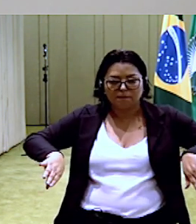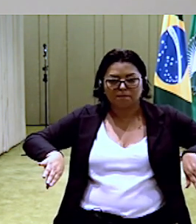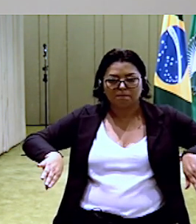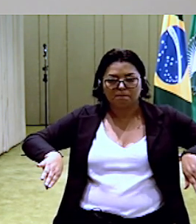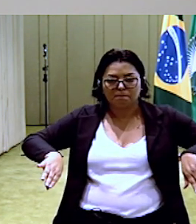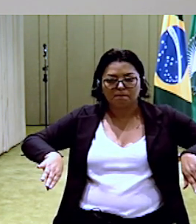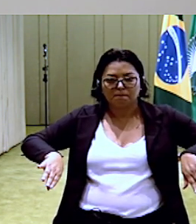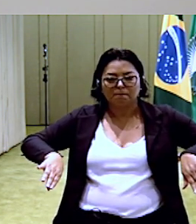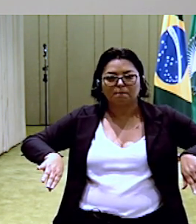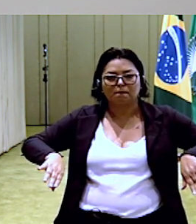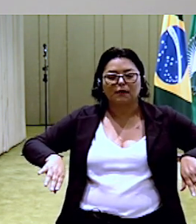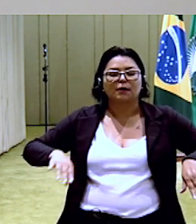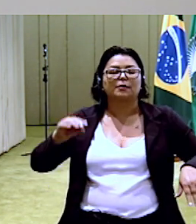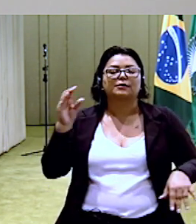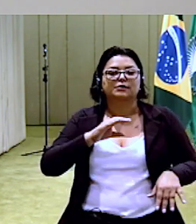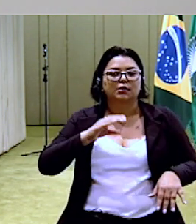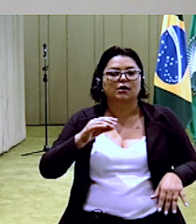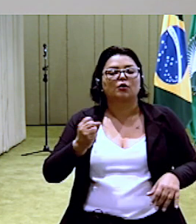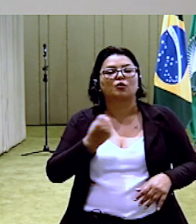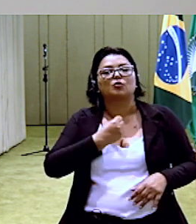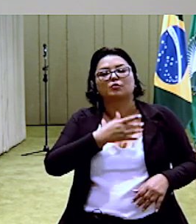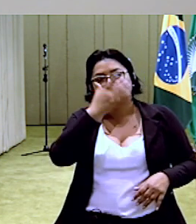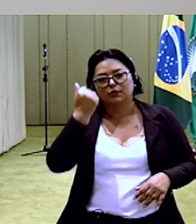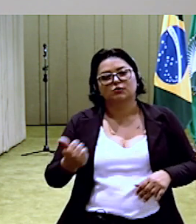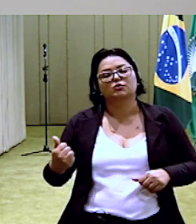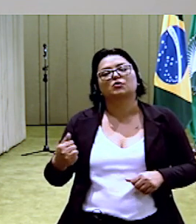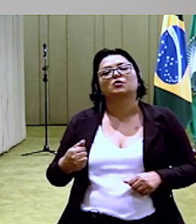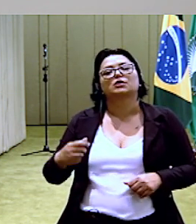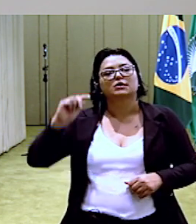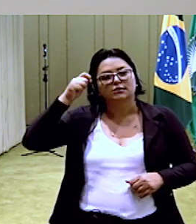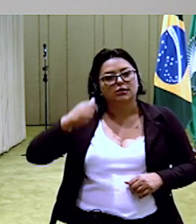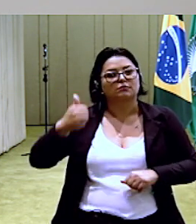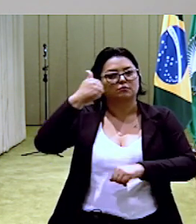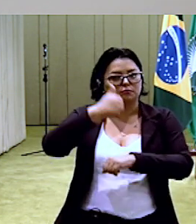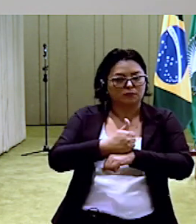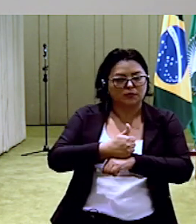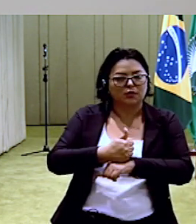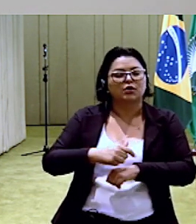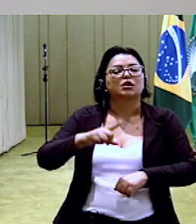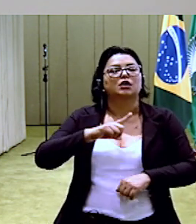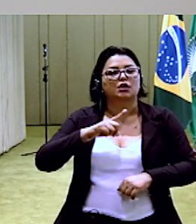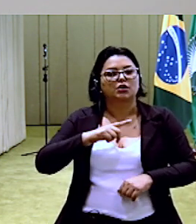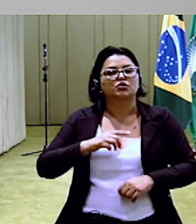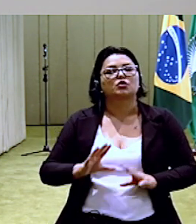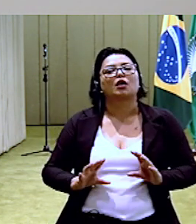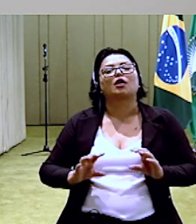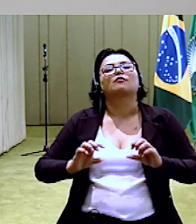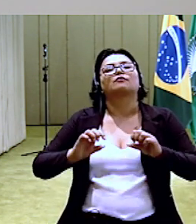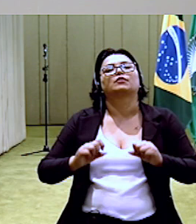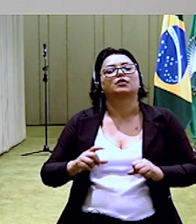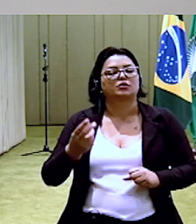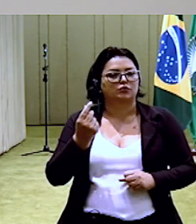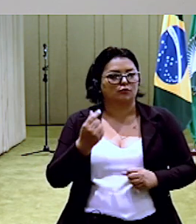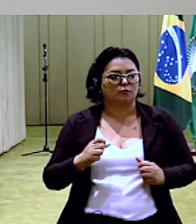de pessoas de pessoas negras que lideravam, que estavam em posições de liderança e que tinham a propriedade dos ativos na África do